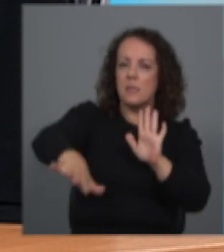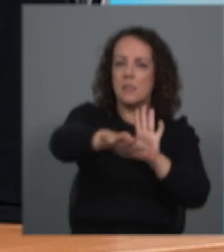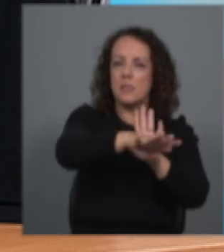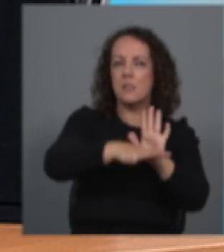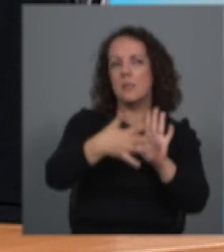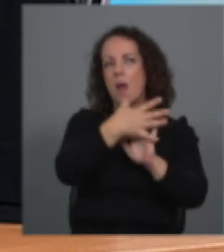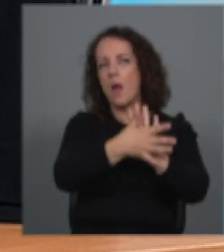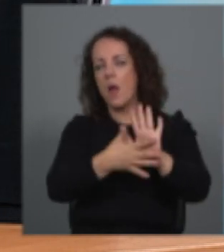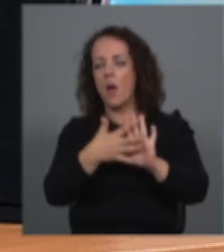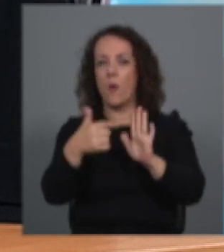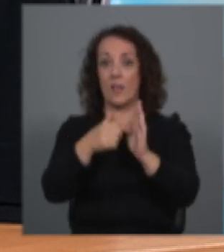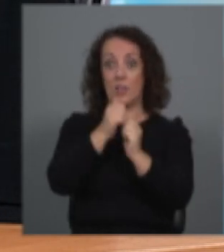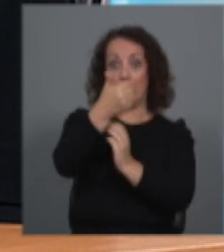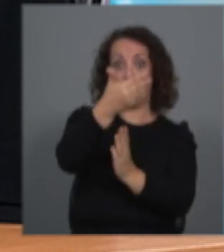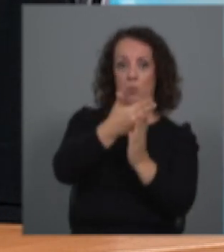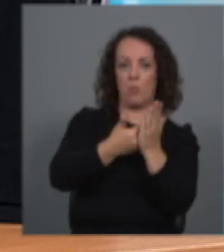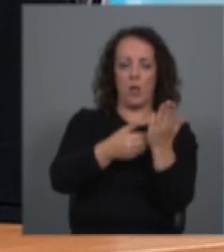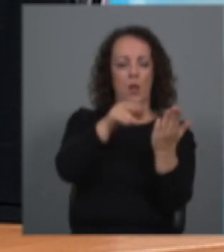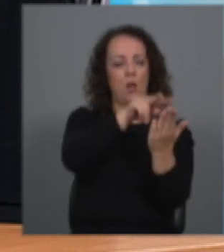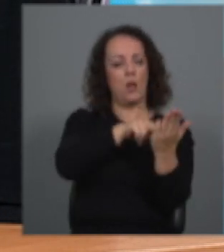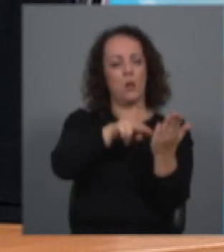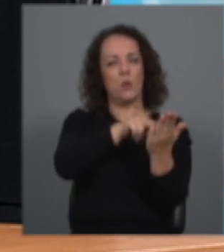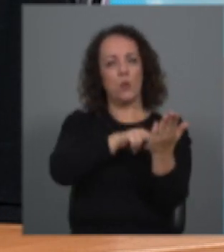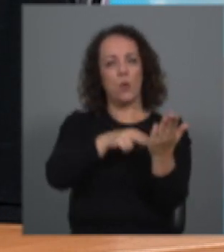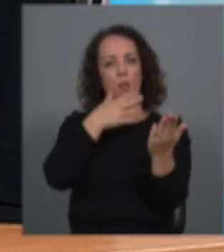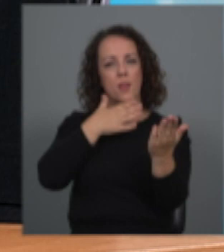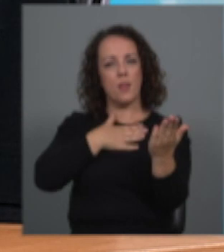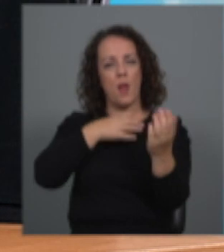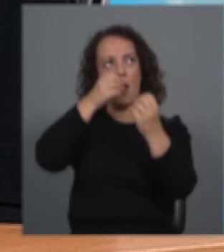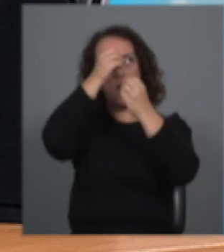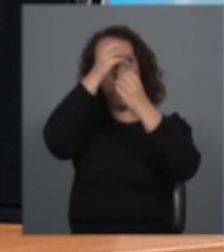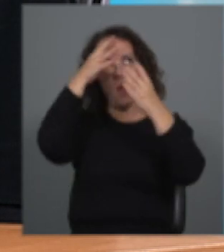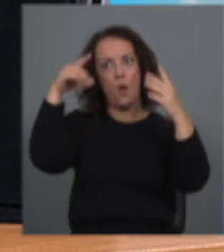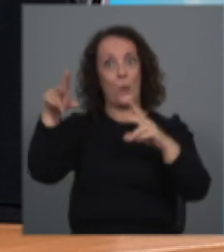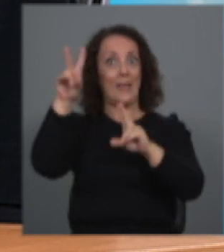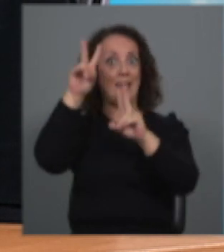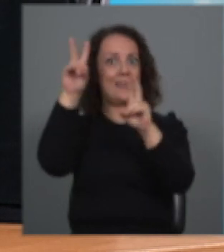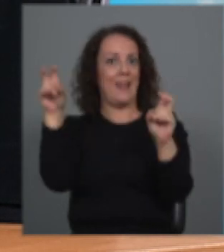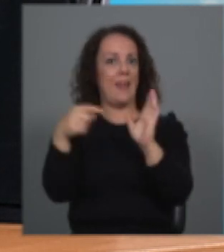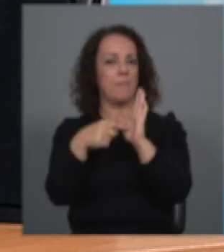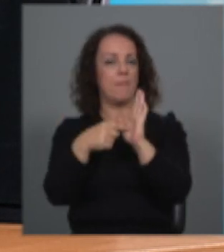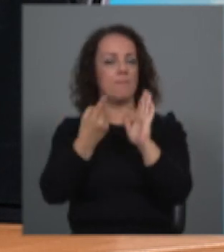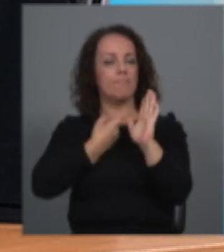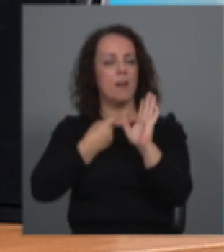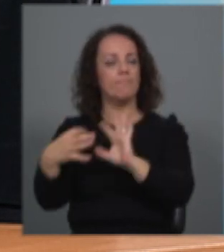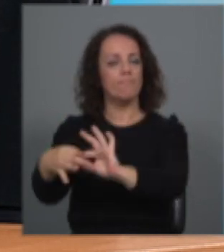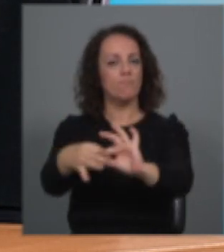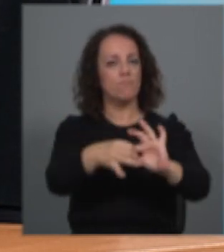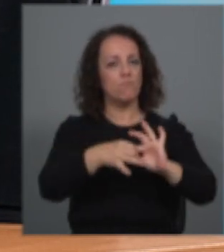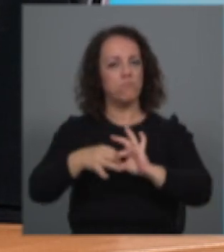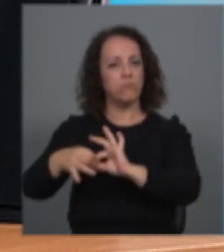da encíclica, quando o Papa nos lembra esse tema da fraternidade,